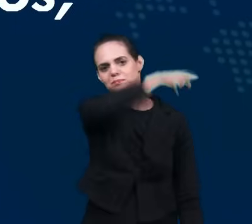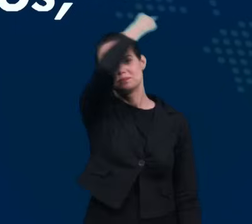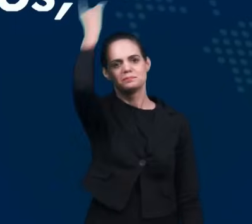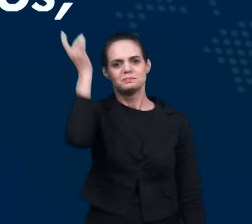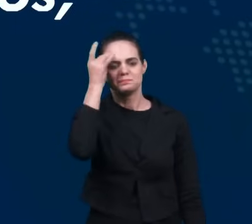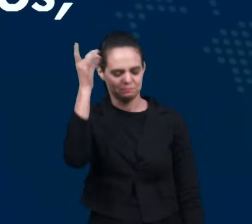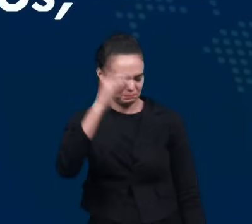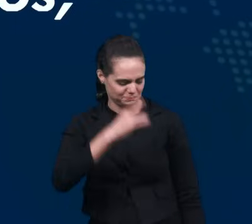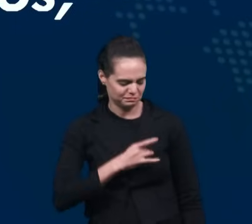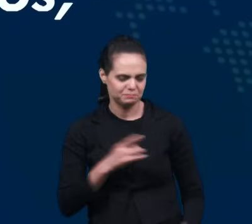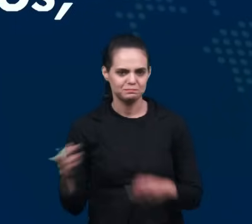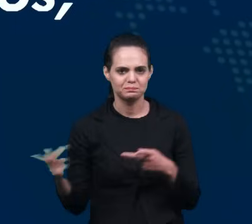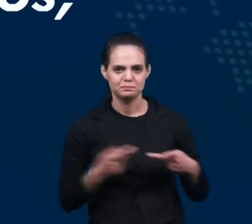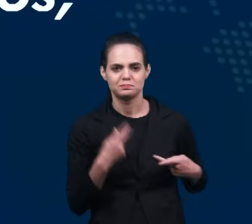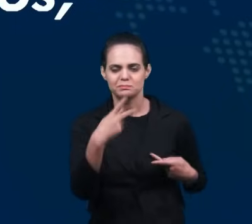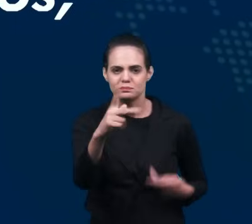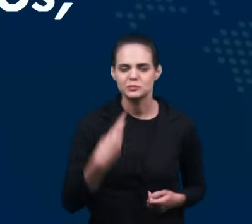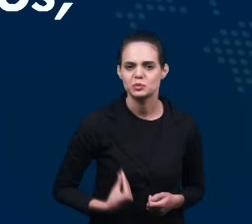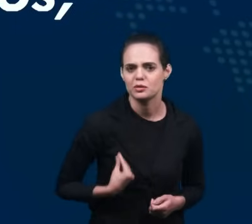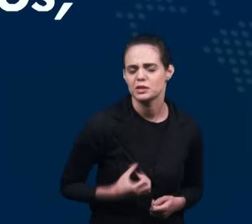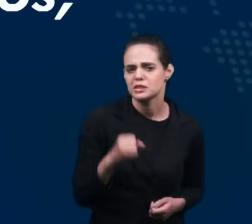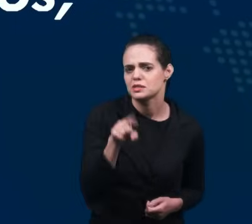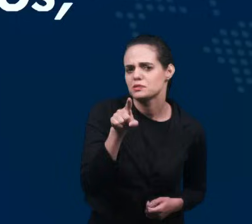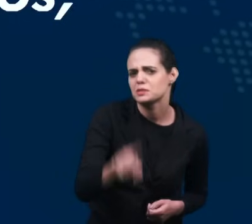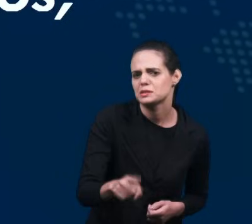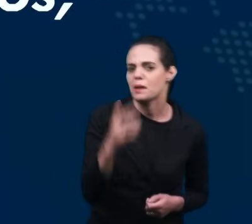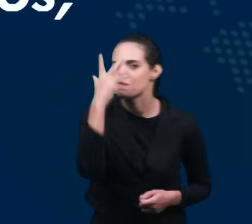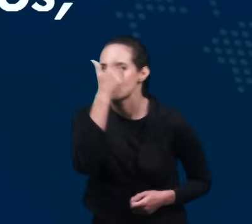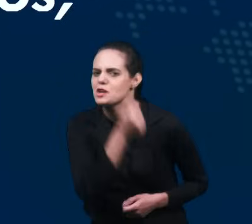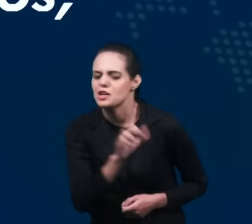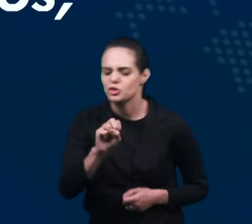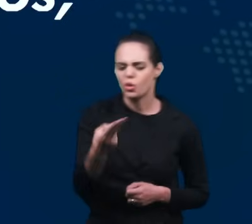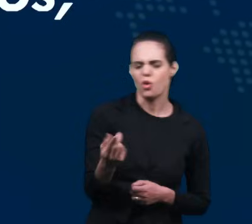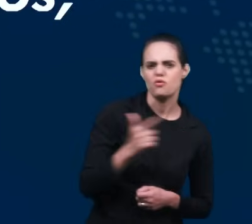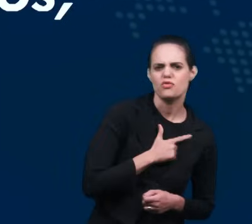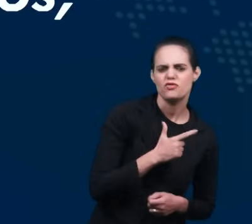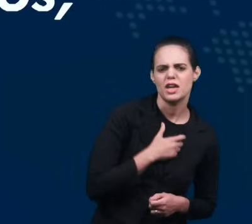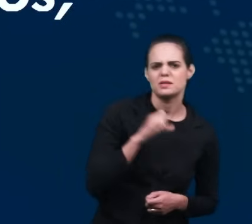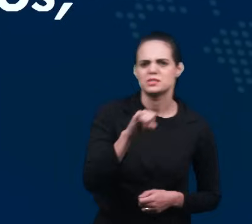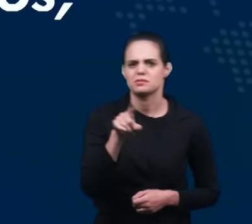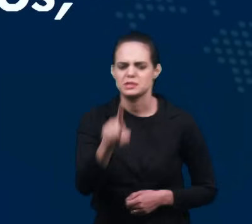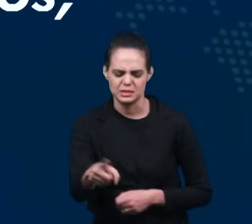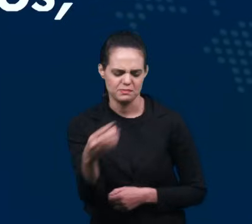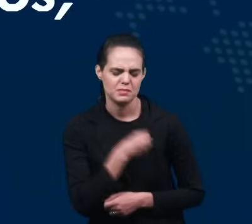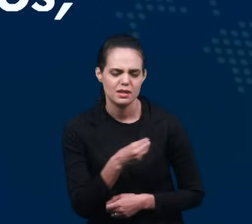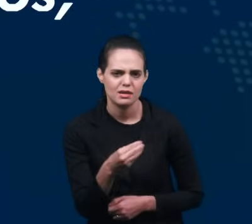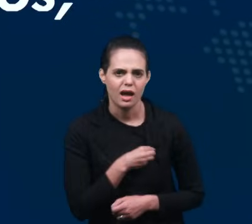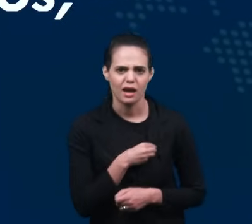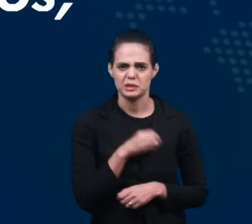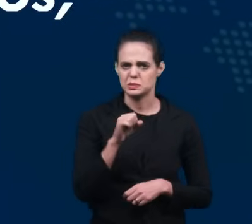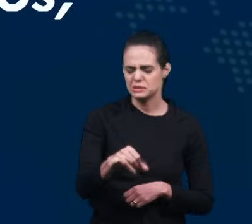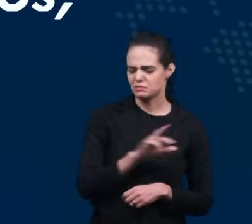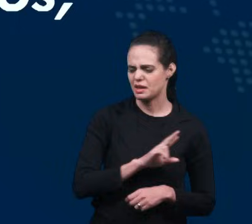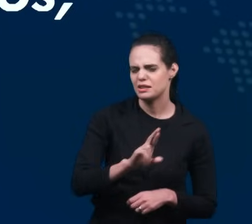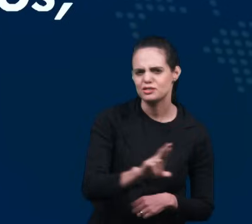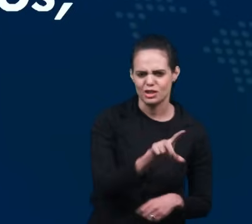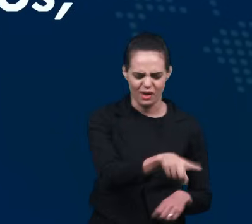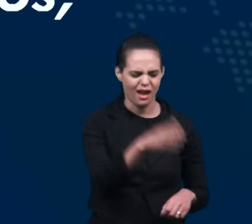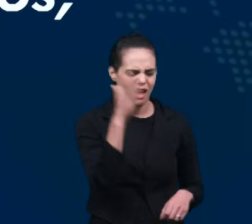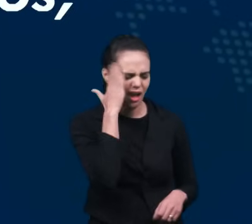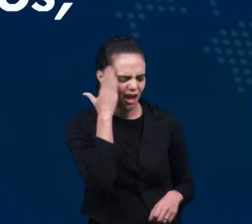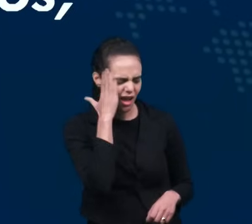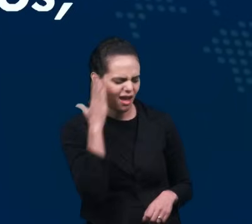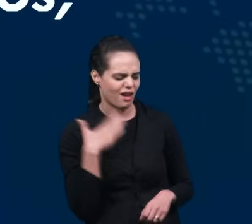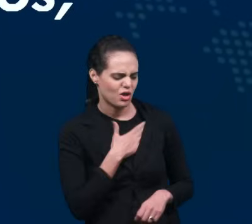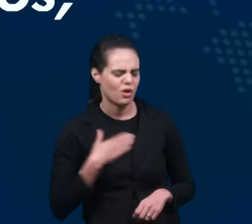saber quem é você, se você é bonito, se é feio, se você tem pecado, Ele quer saber. E religião tem muito disso, gosta de saber, você tem que ser bonzinho,